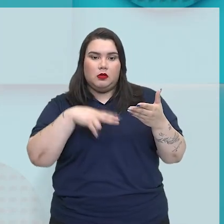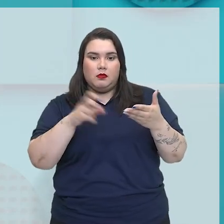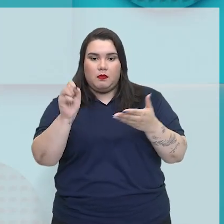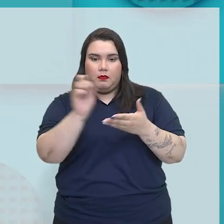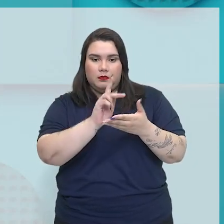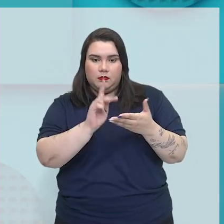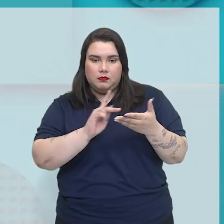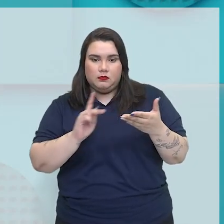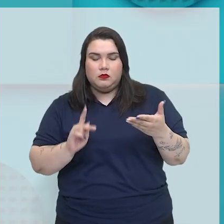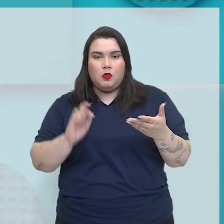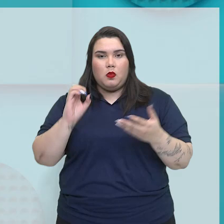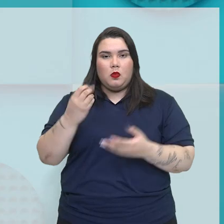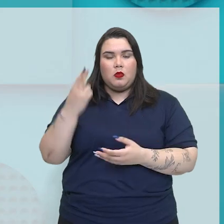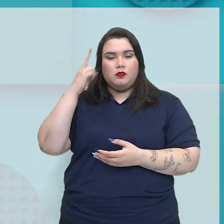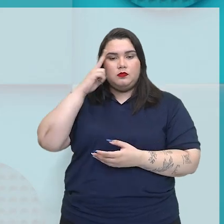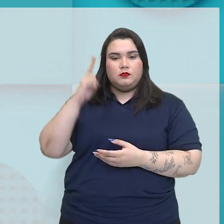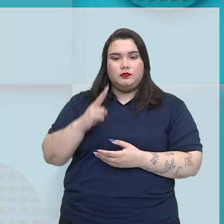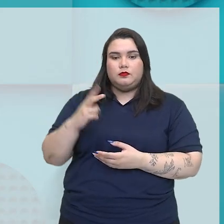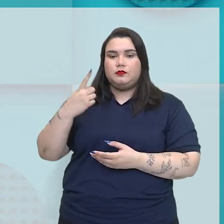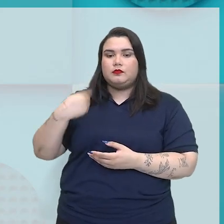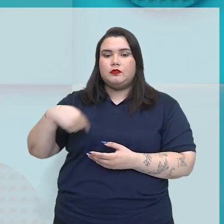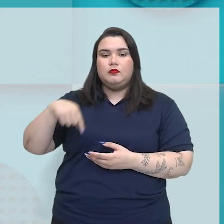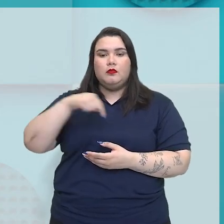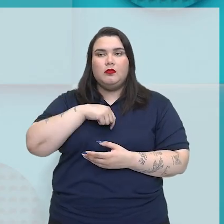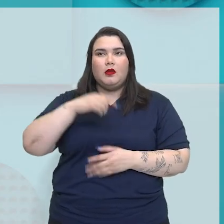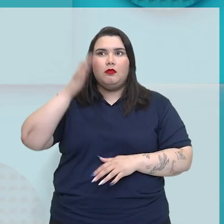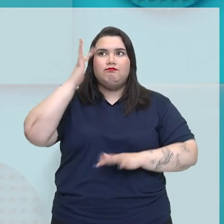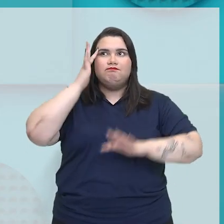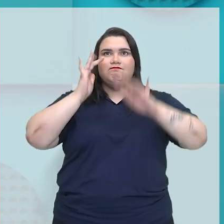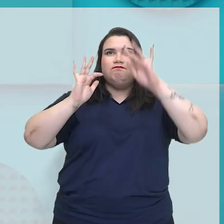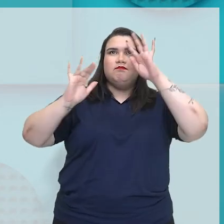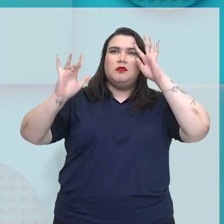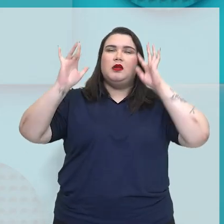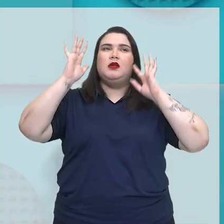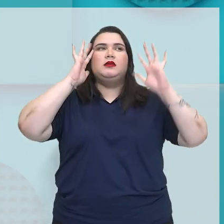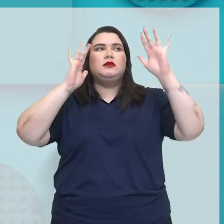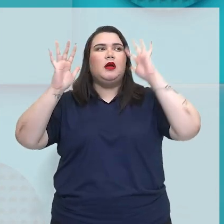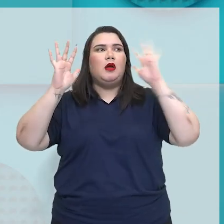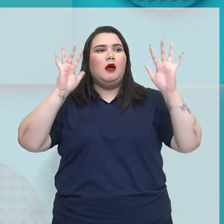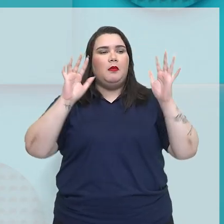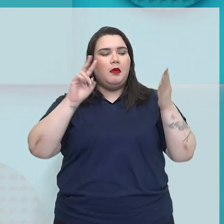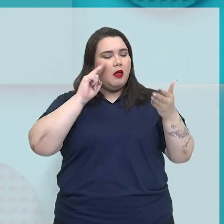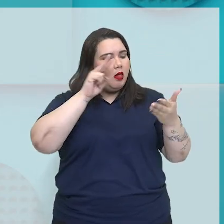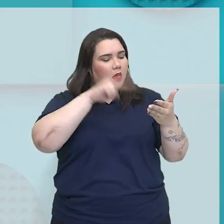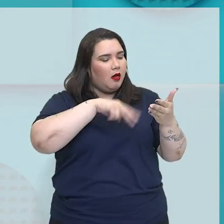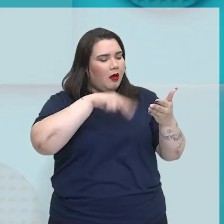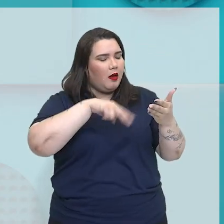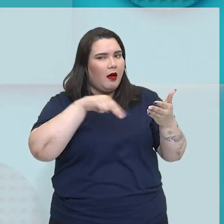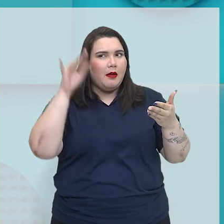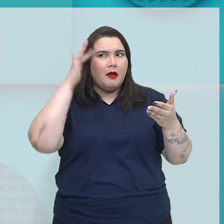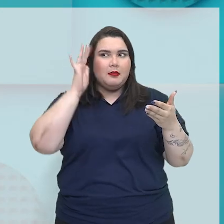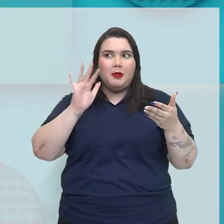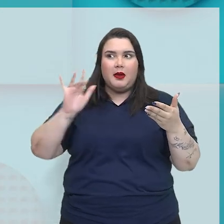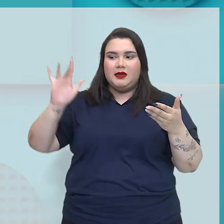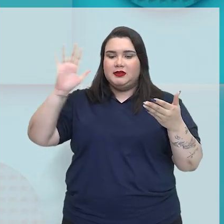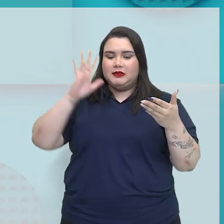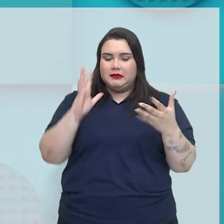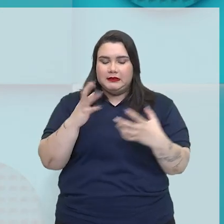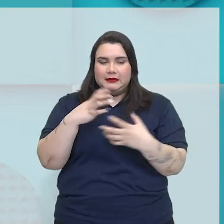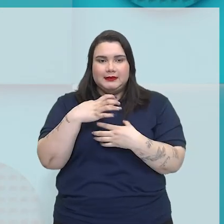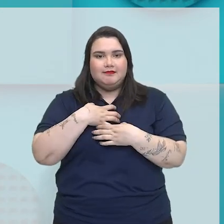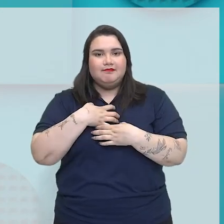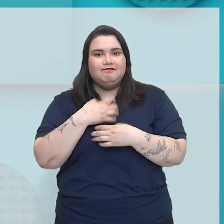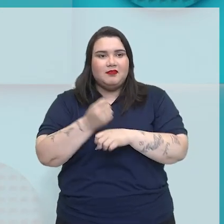ou lemos uma história, nós viajamos, nós visualizamos, nós sentimos